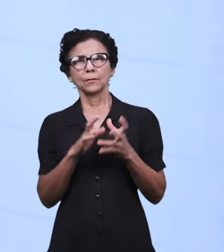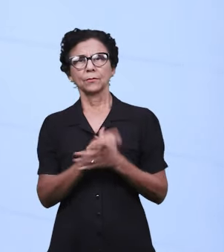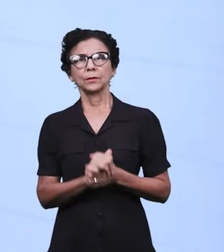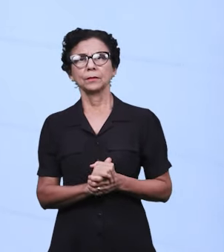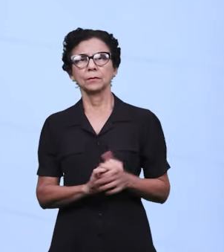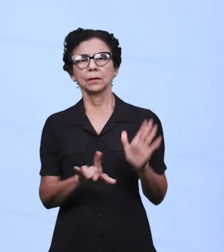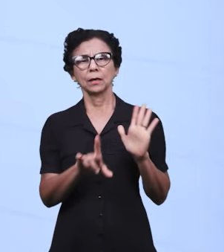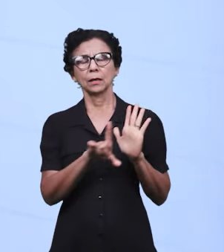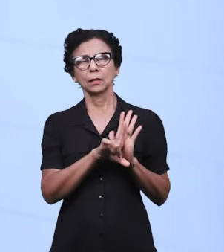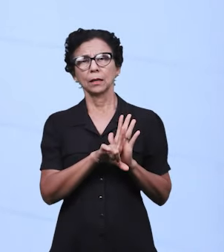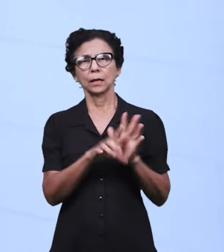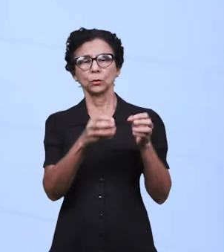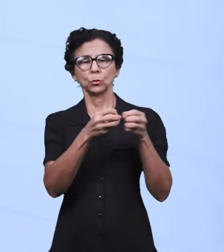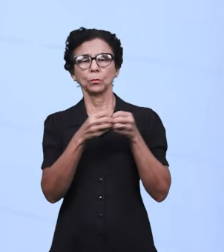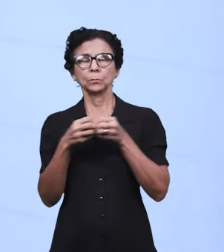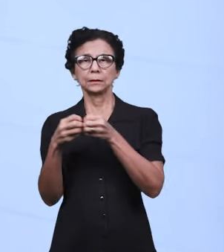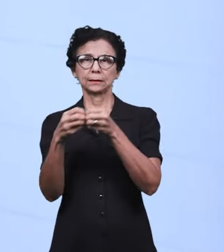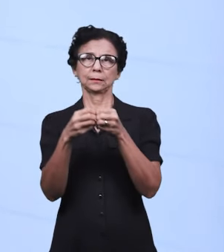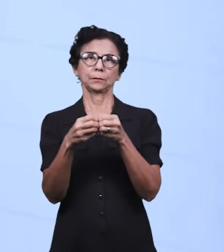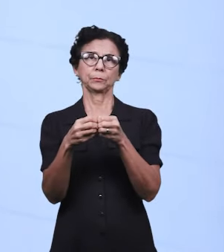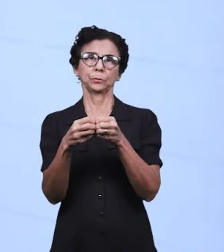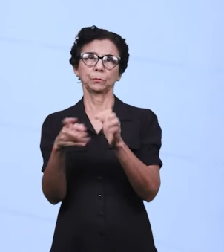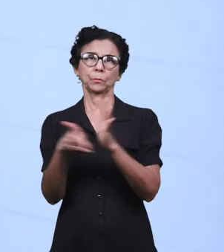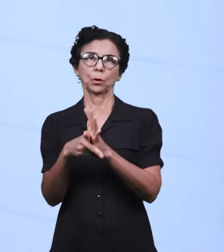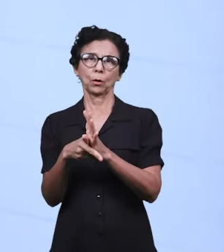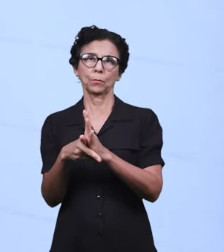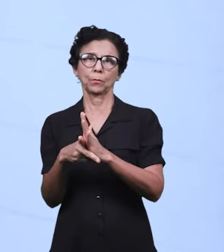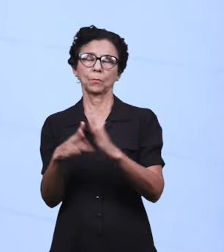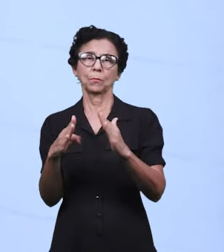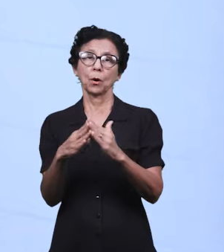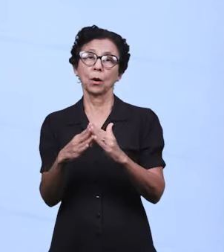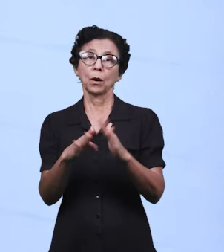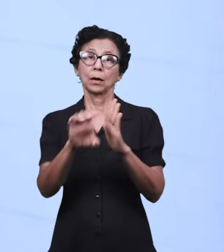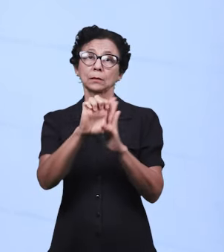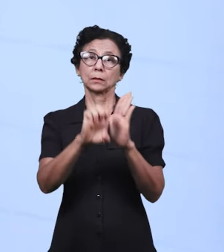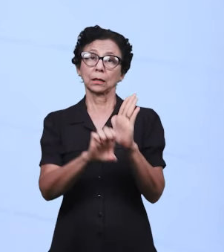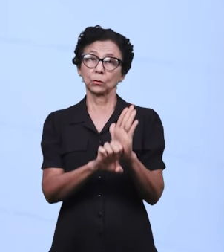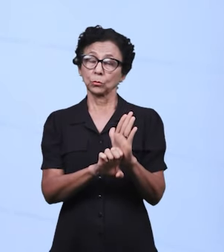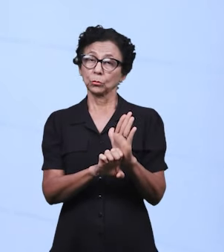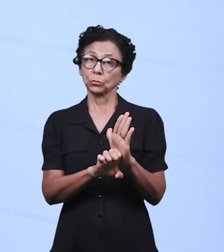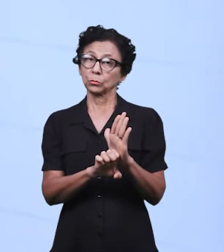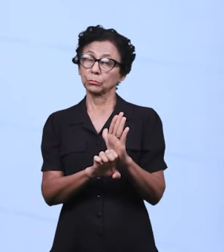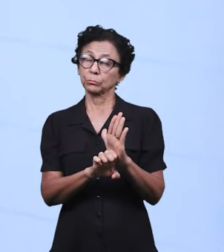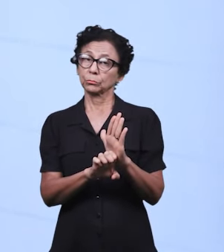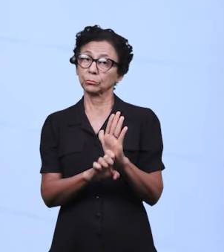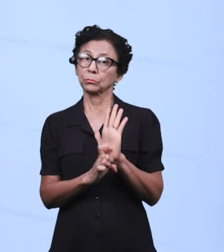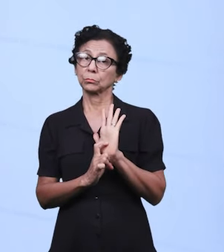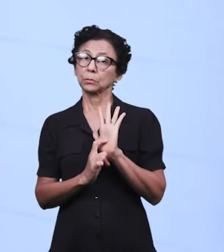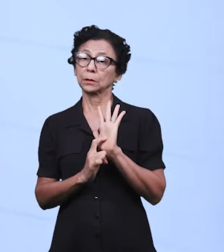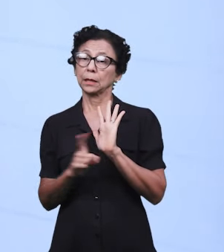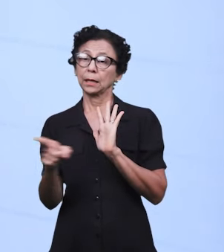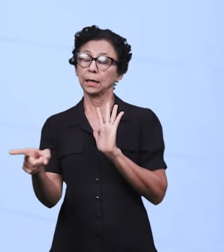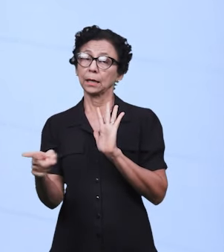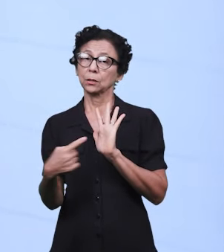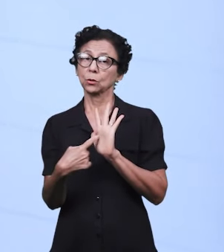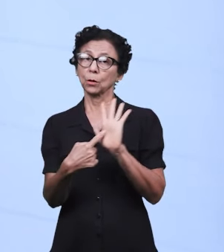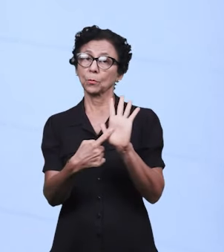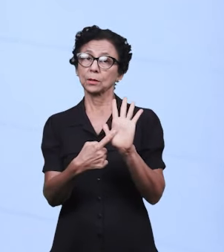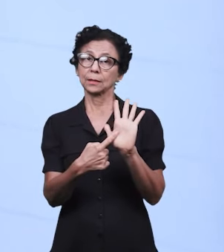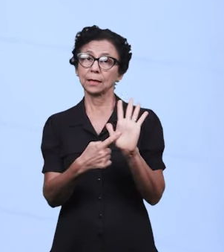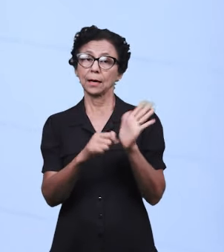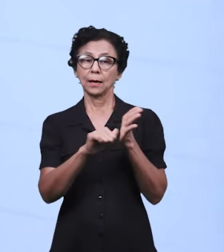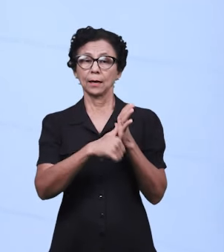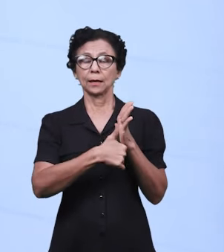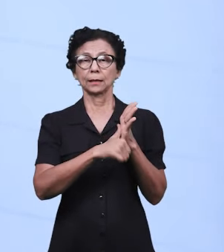do município onde ele reside. Porque o Estatuto diz que basta ele apresentar a carteira do idoso